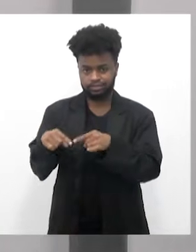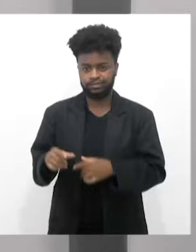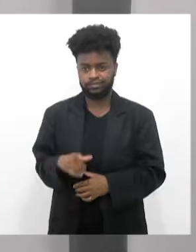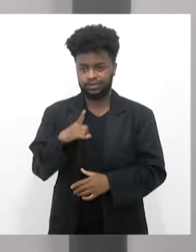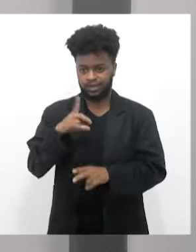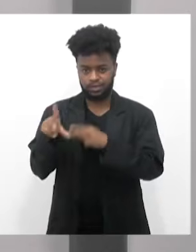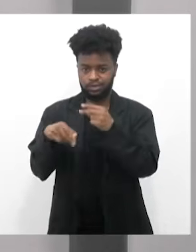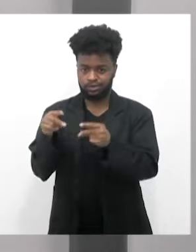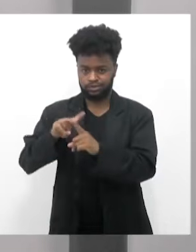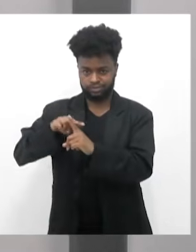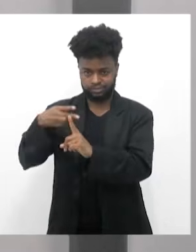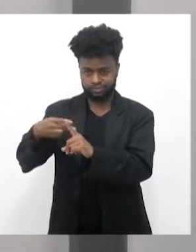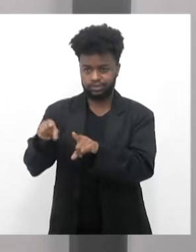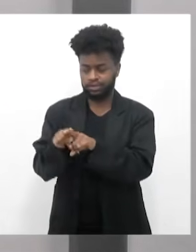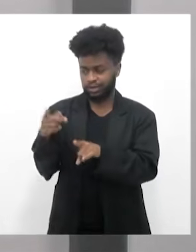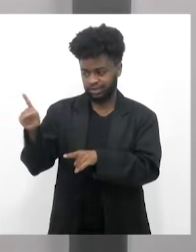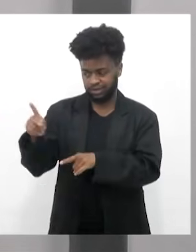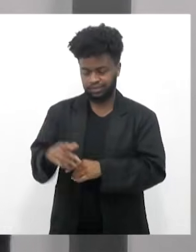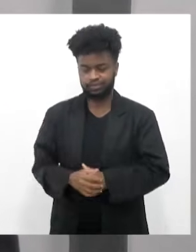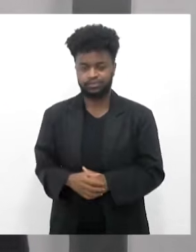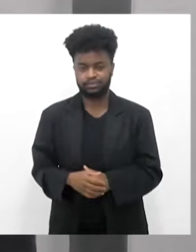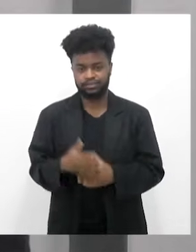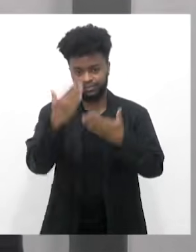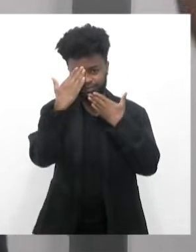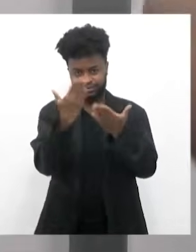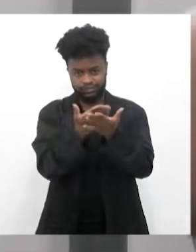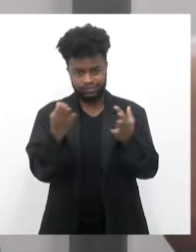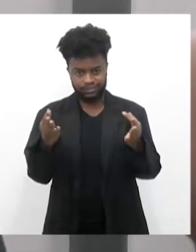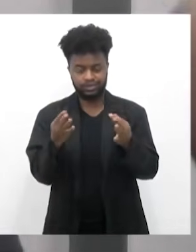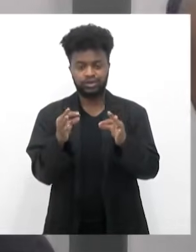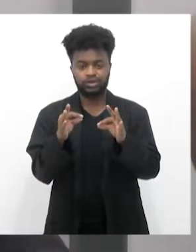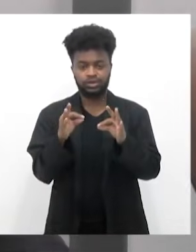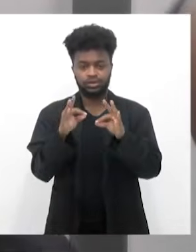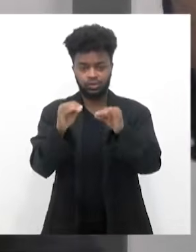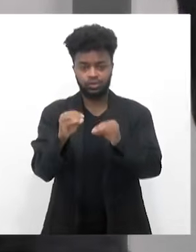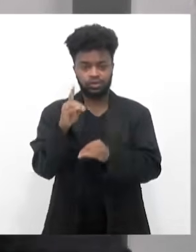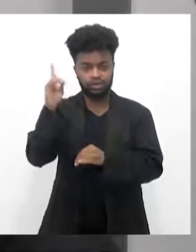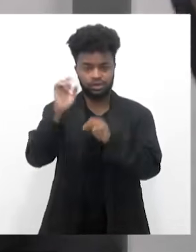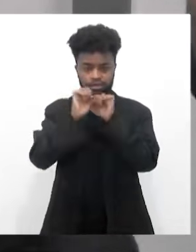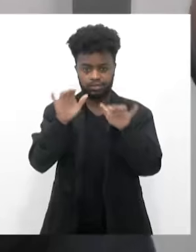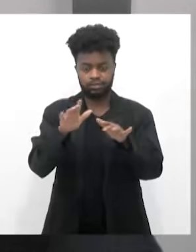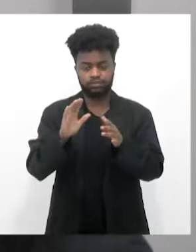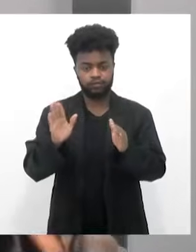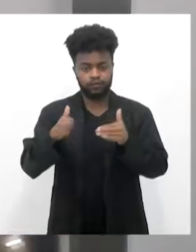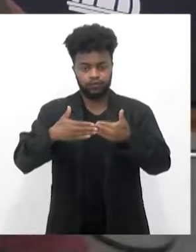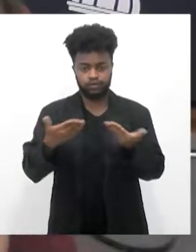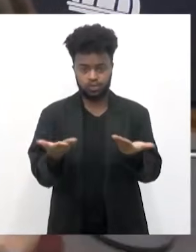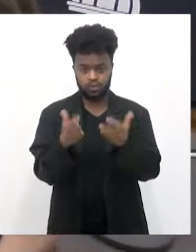presente duplo para a senhora também. Muito obrigado a todos, fiquem com Deus, está encerrada a sessão.